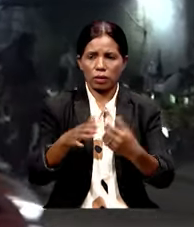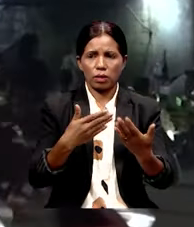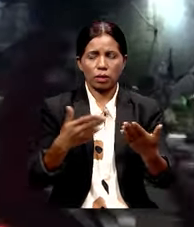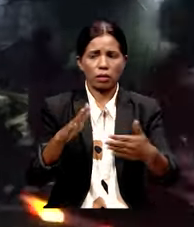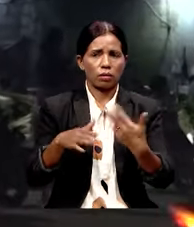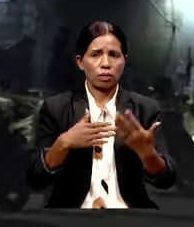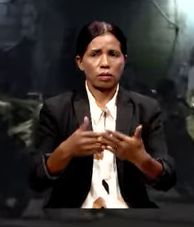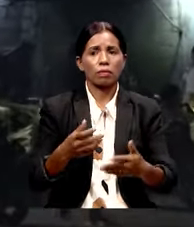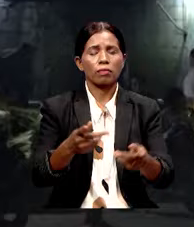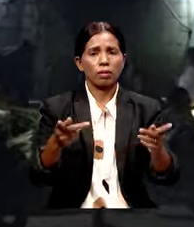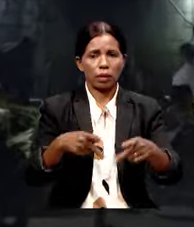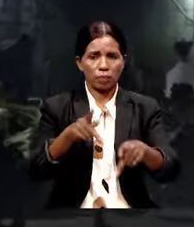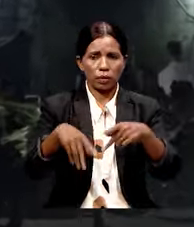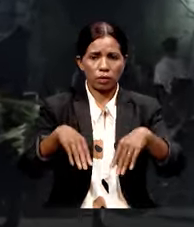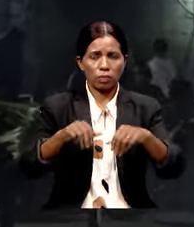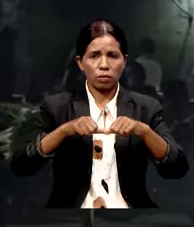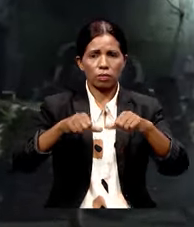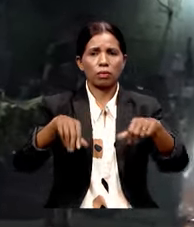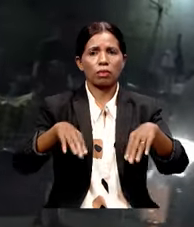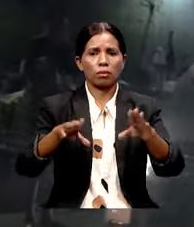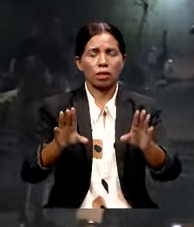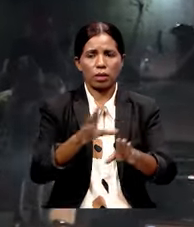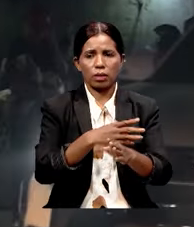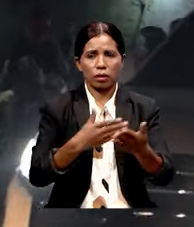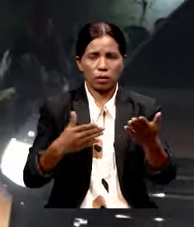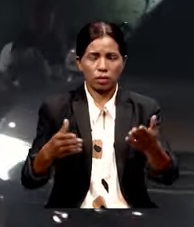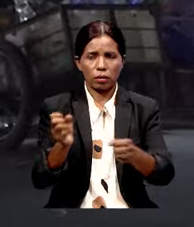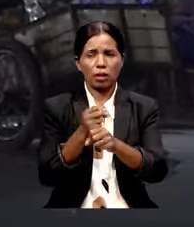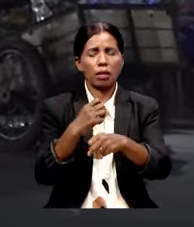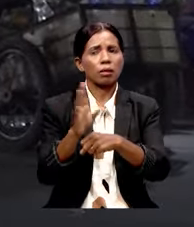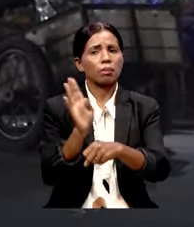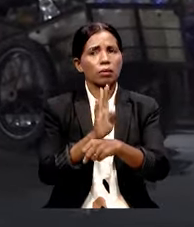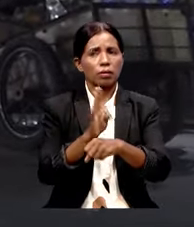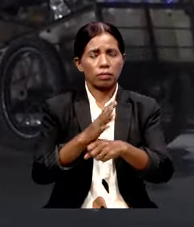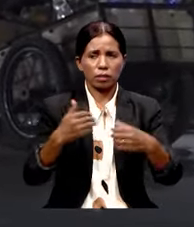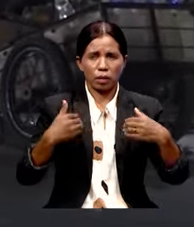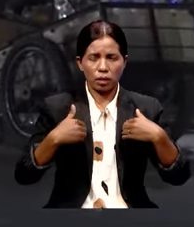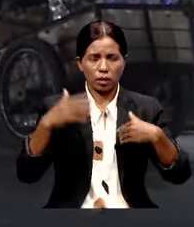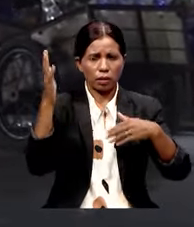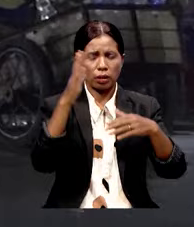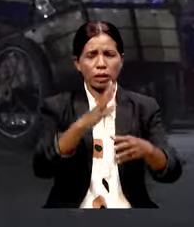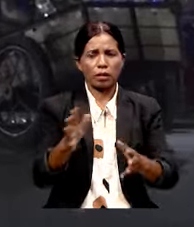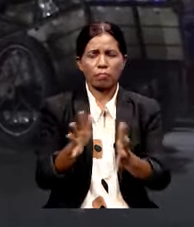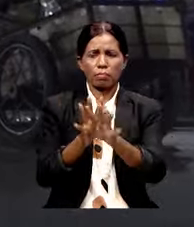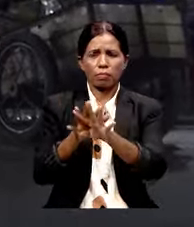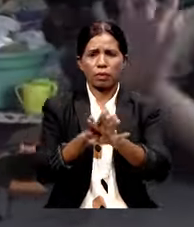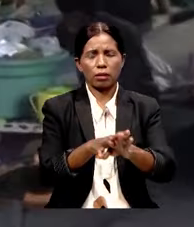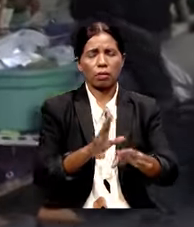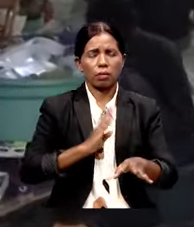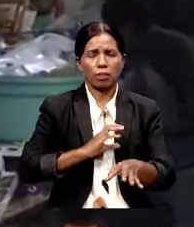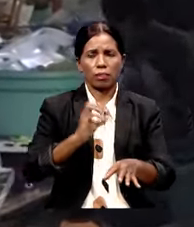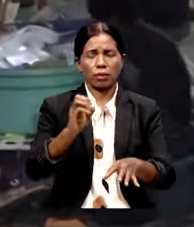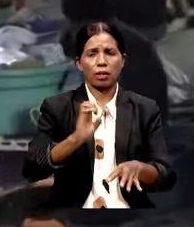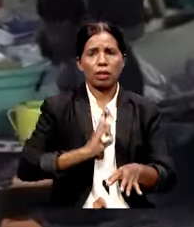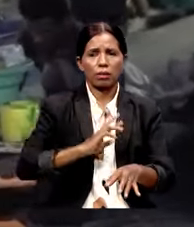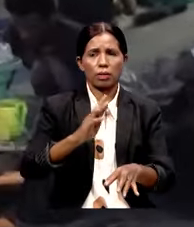nebe mag durante ne vendedor sira continua utiliza espaço público ho di halo negocio no hamoso e engarafamento macanesan, Campumbaru,